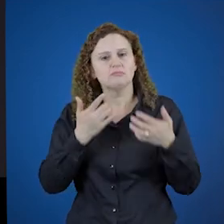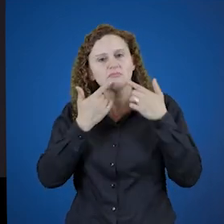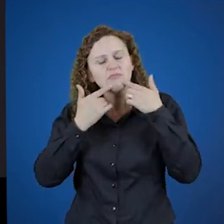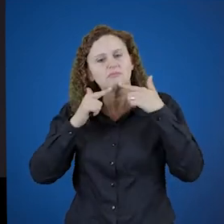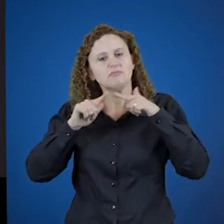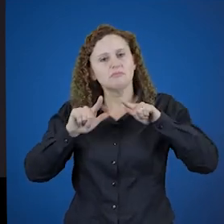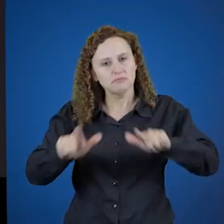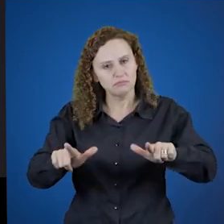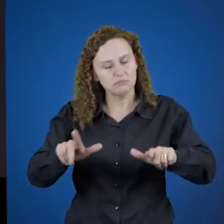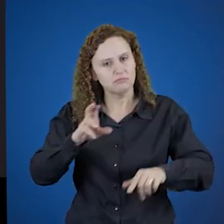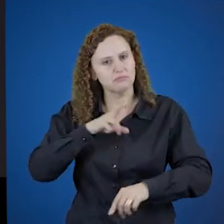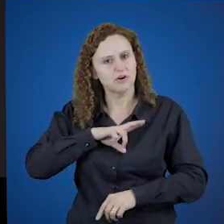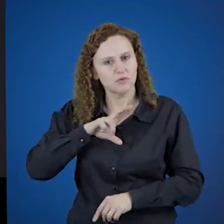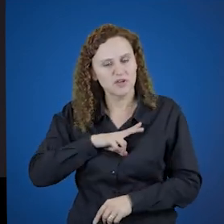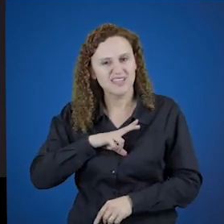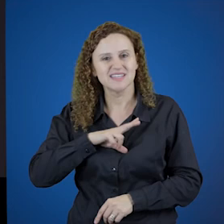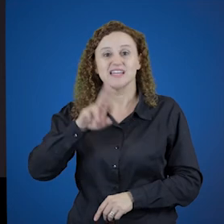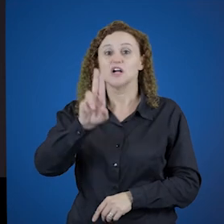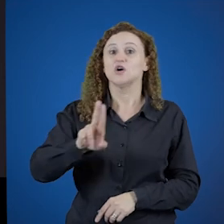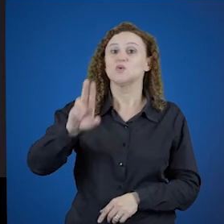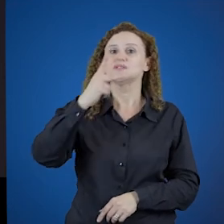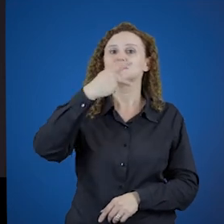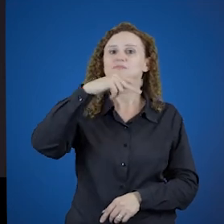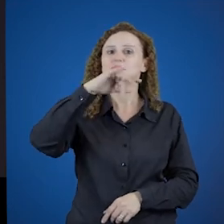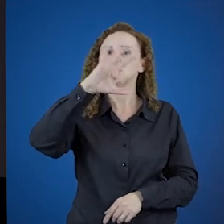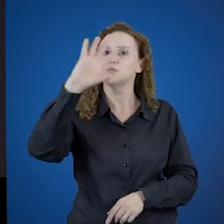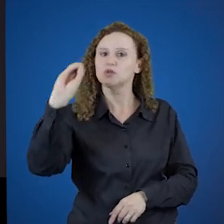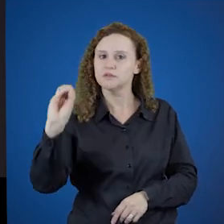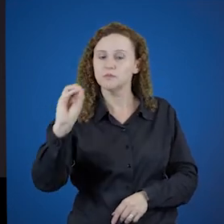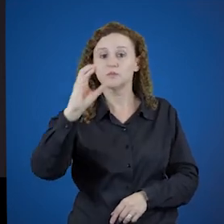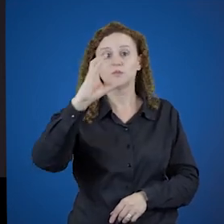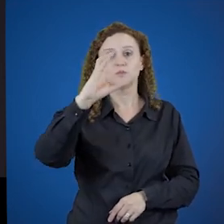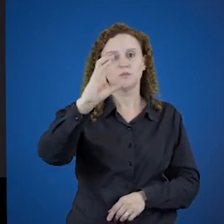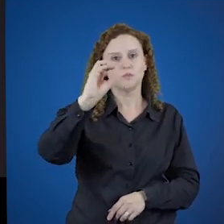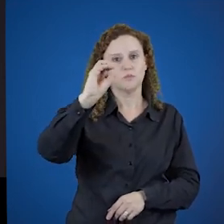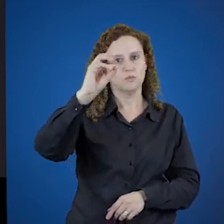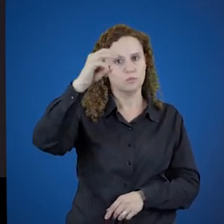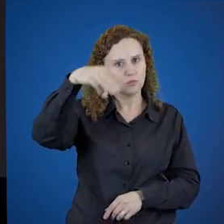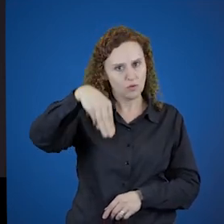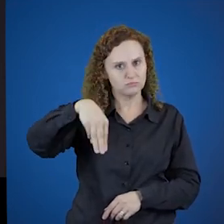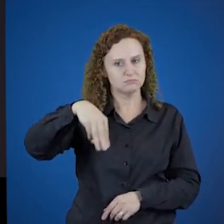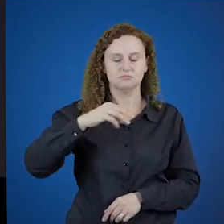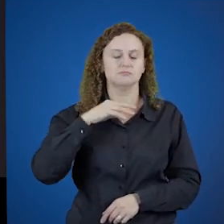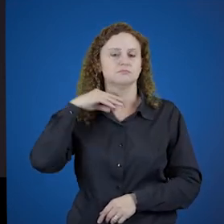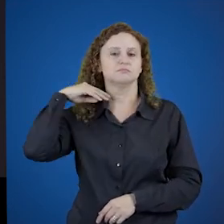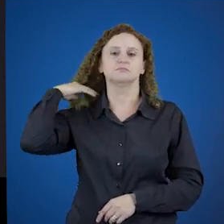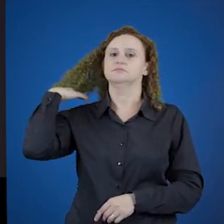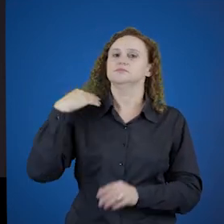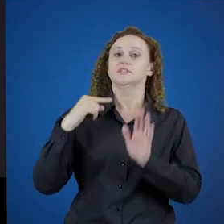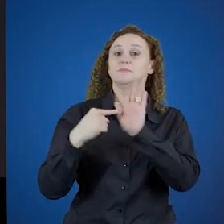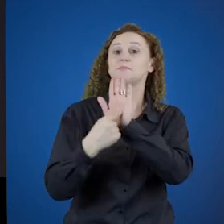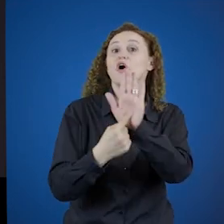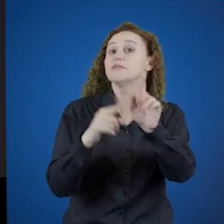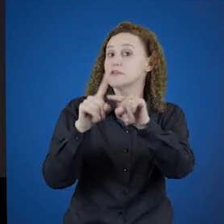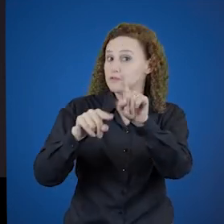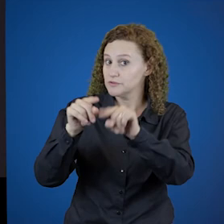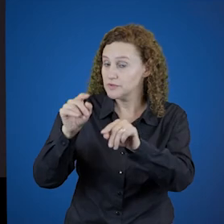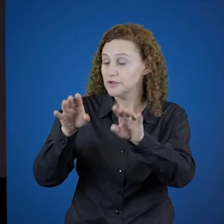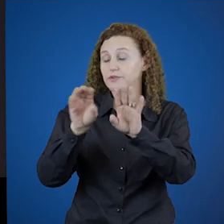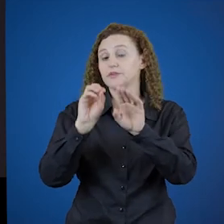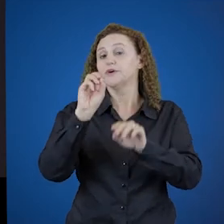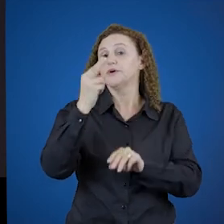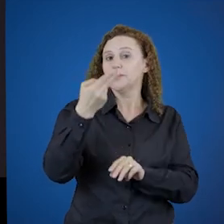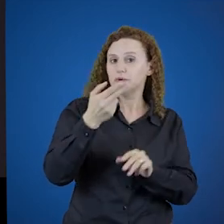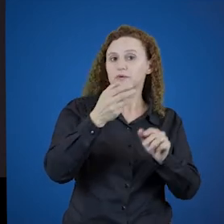na língua portuguesa nós usamos a preposição com indicando instrumento ou indicando o companhia